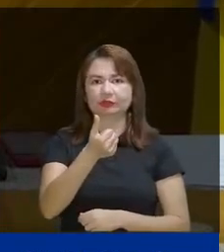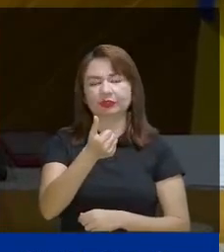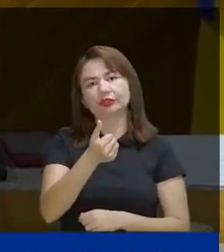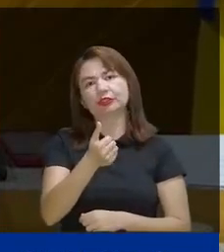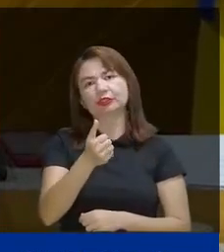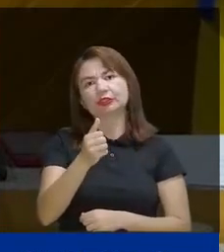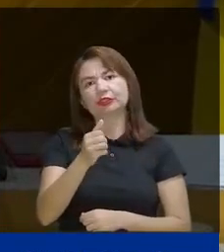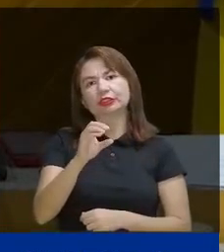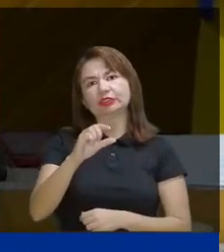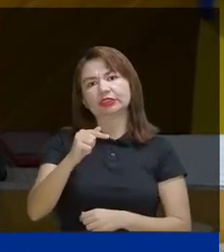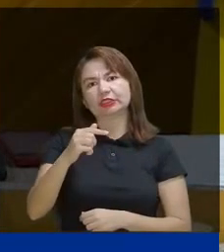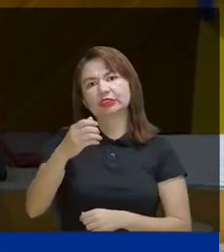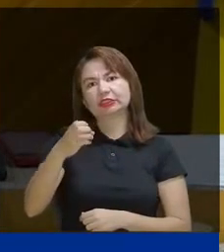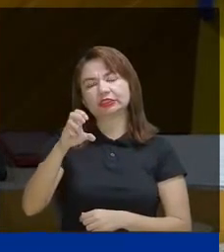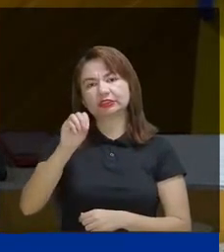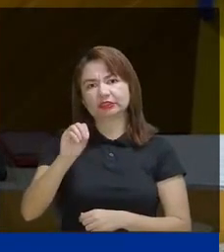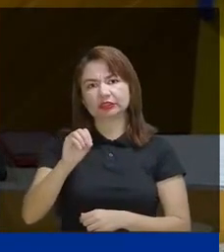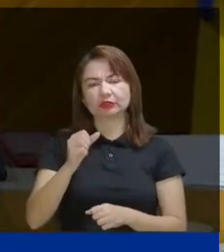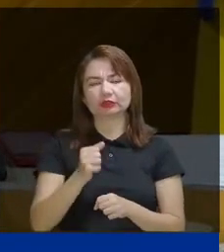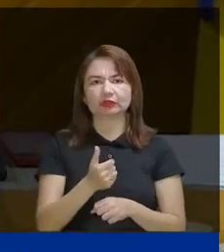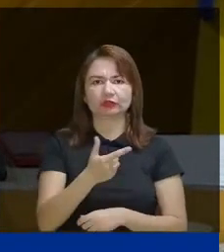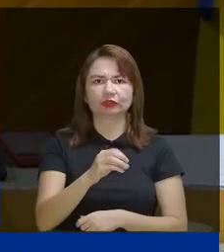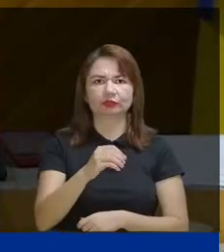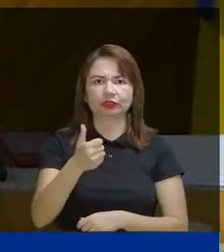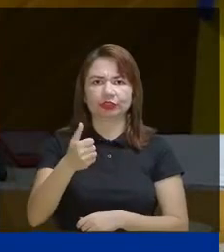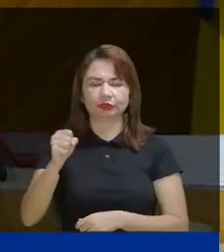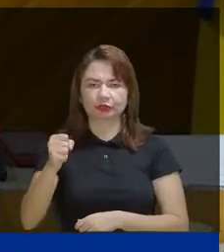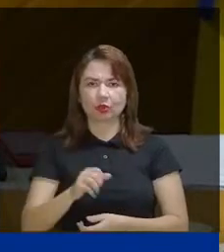601.705 de 2018 e